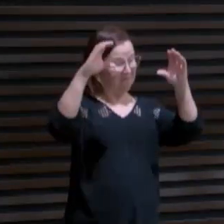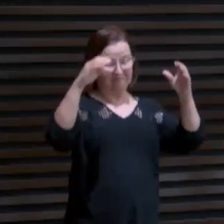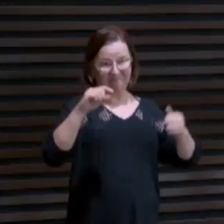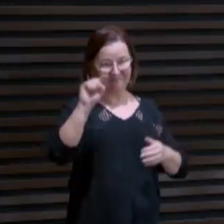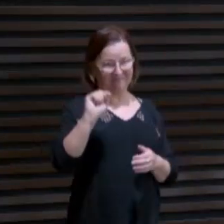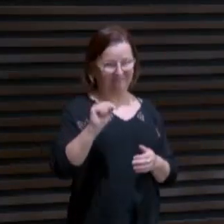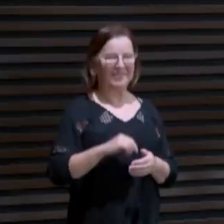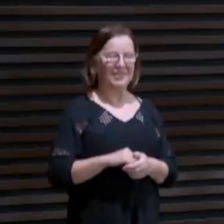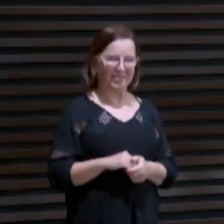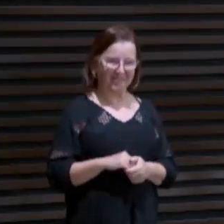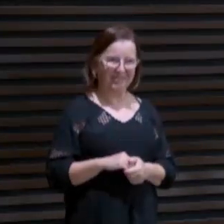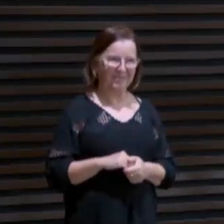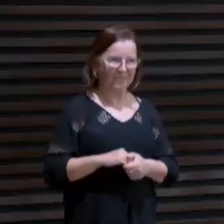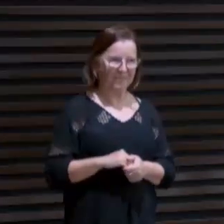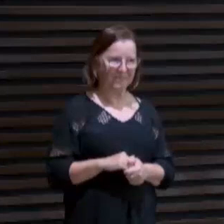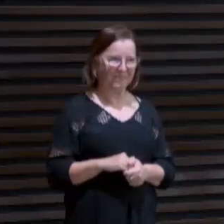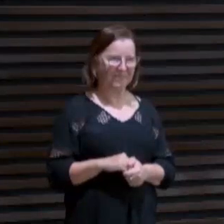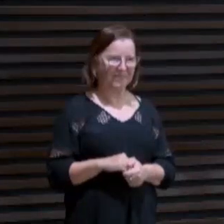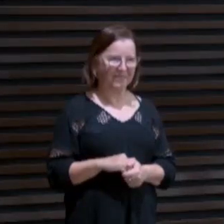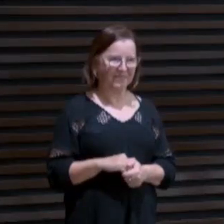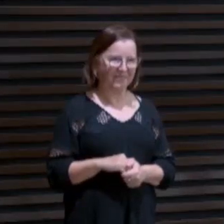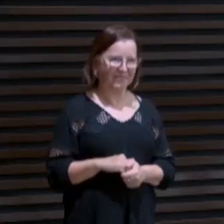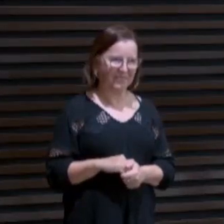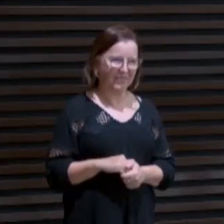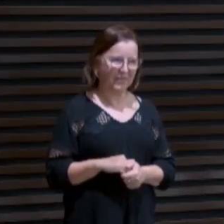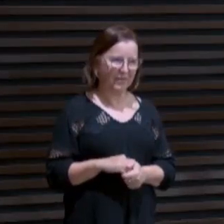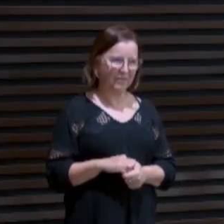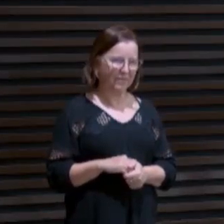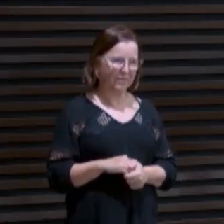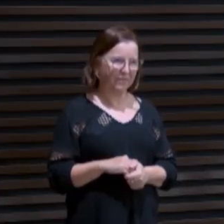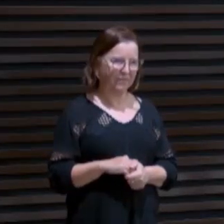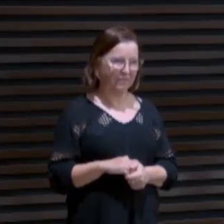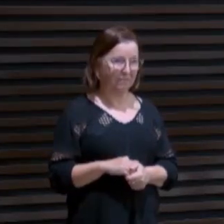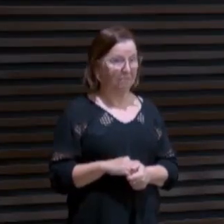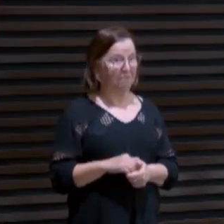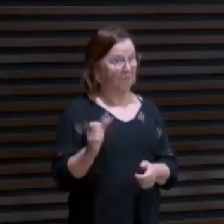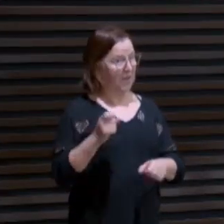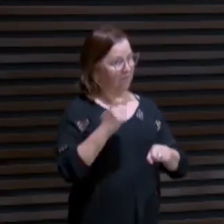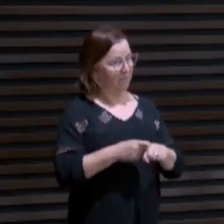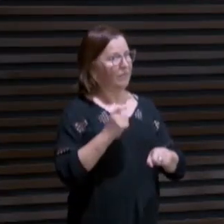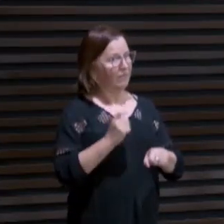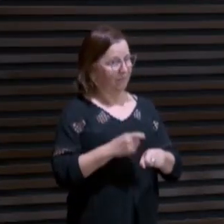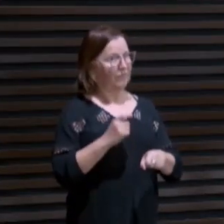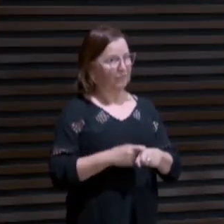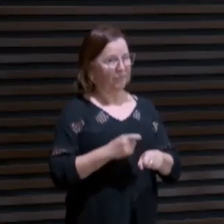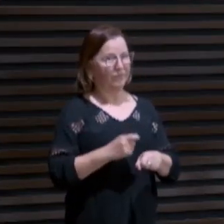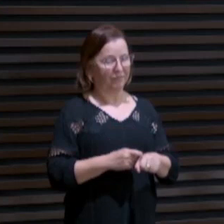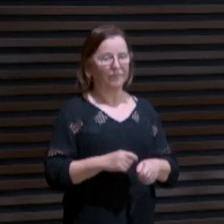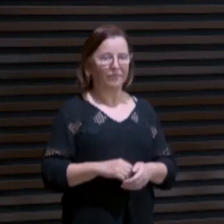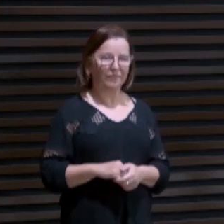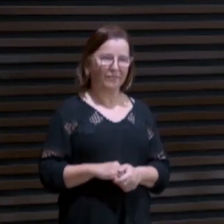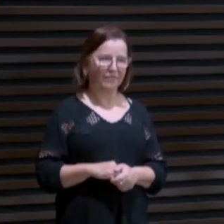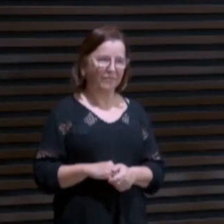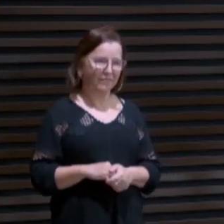teria ela permanecido até o dia de hoje. É duro isto? Tremendamente.